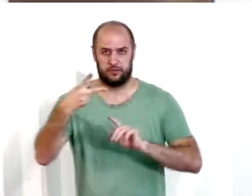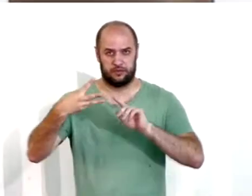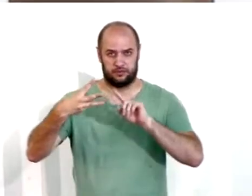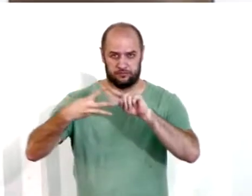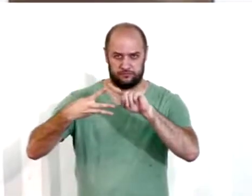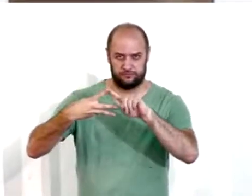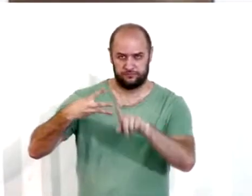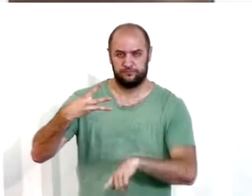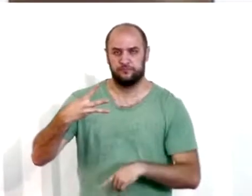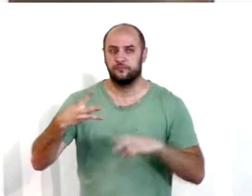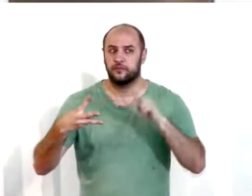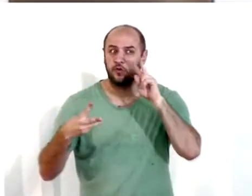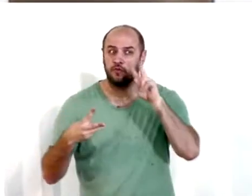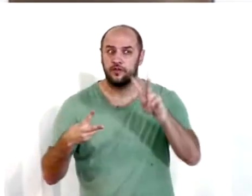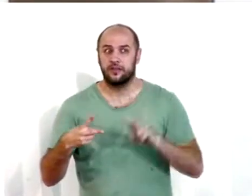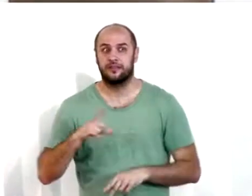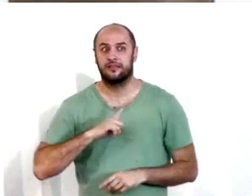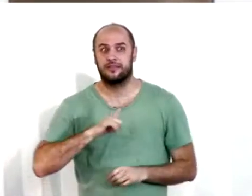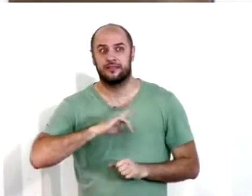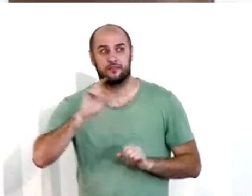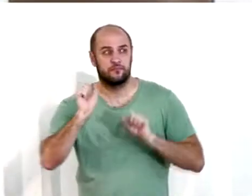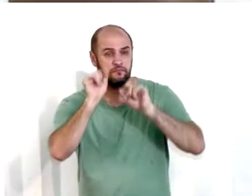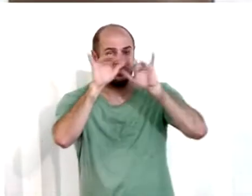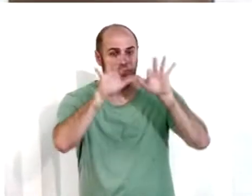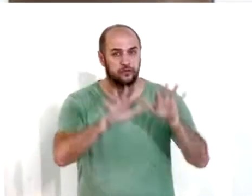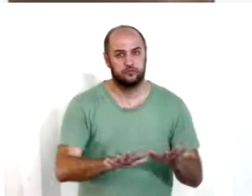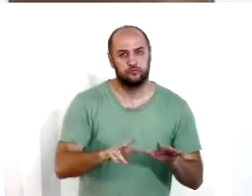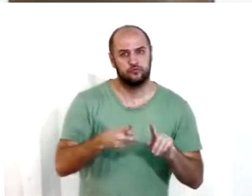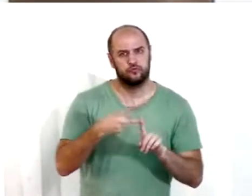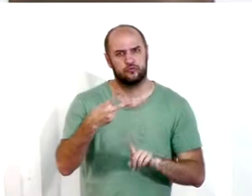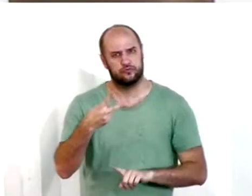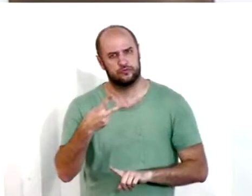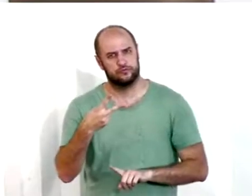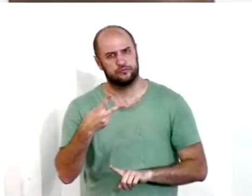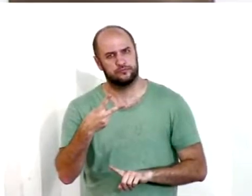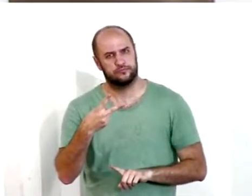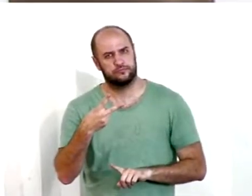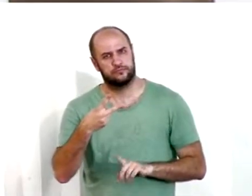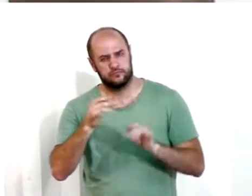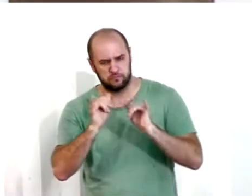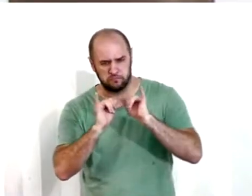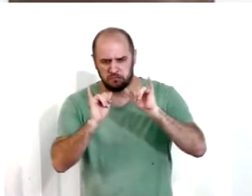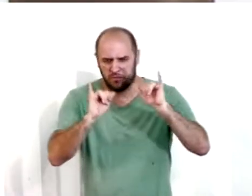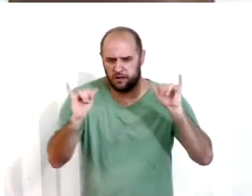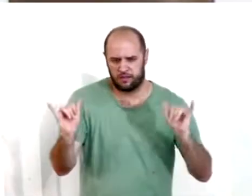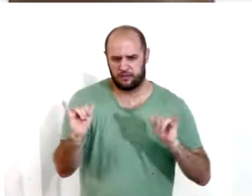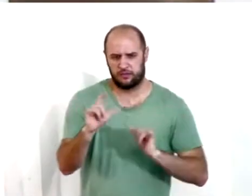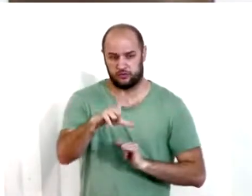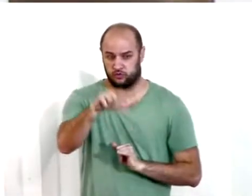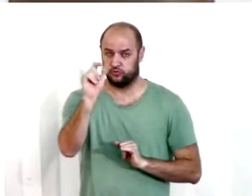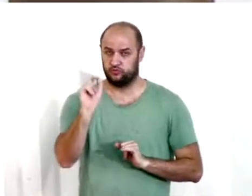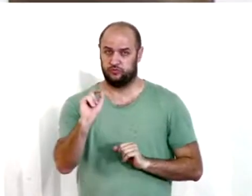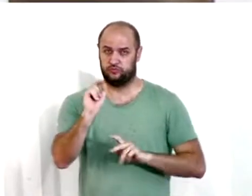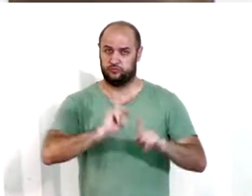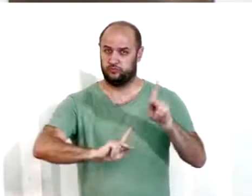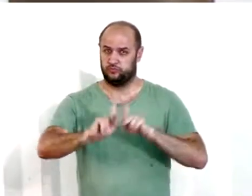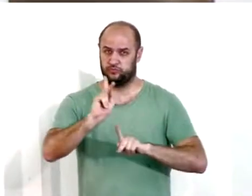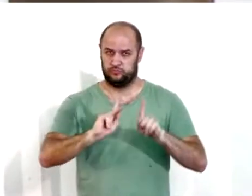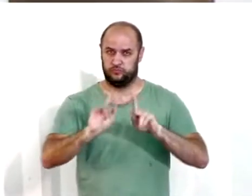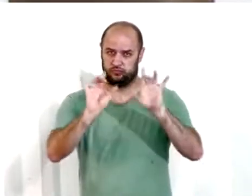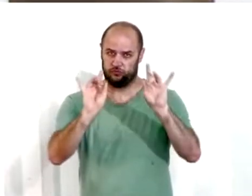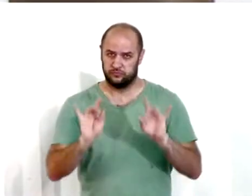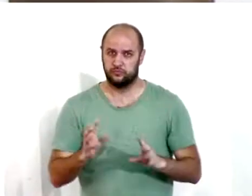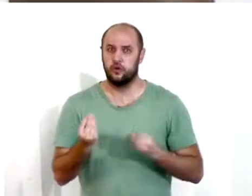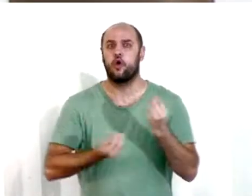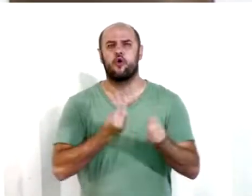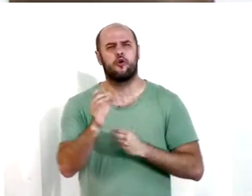tem 2 bênçãos aqui, falada e narrada para nós no texto. A primeira, Ele escolheu um povo para Ele. Como